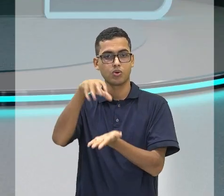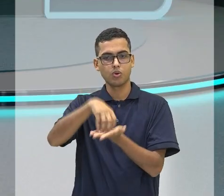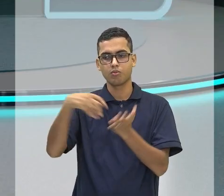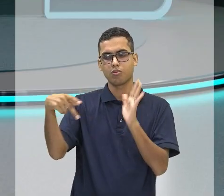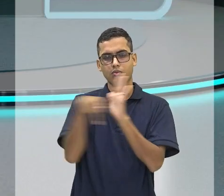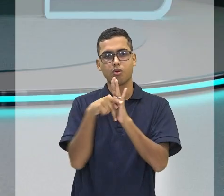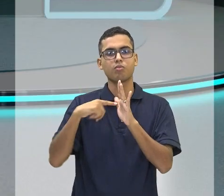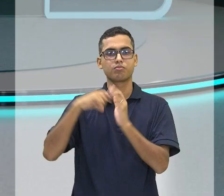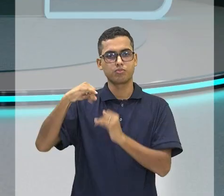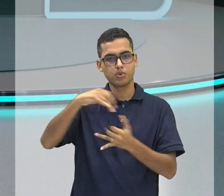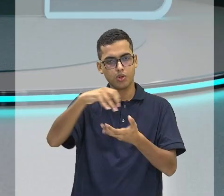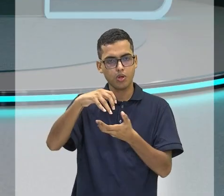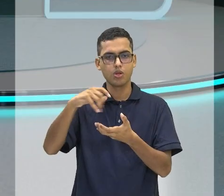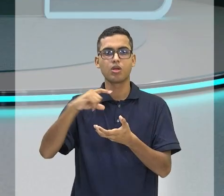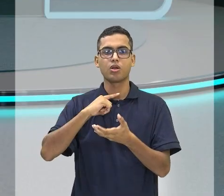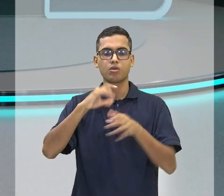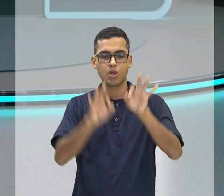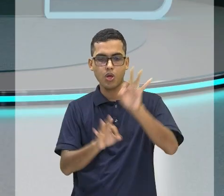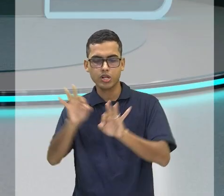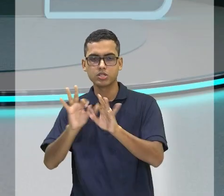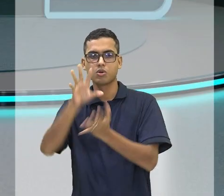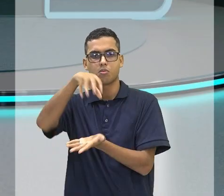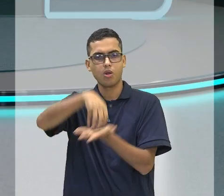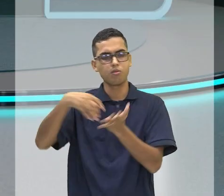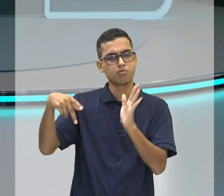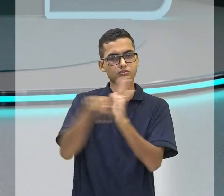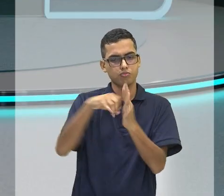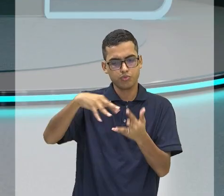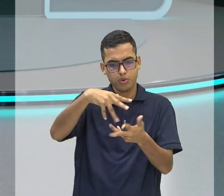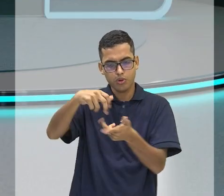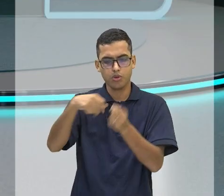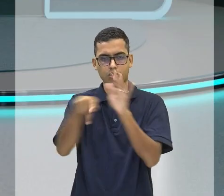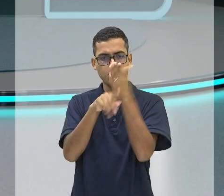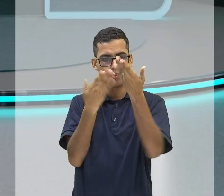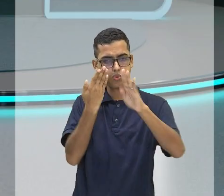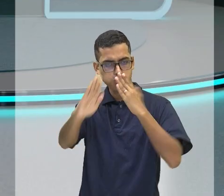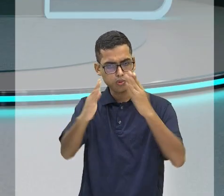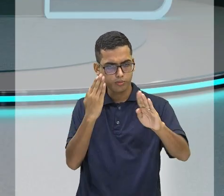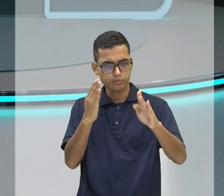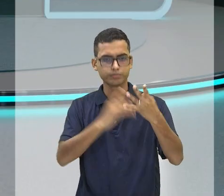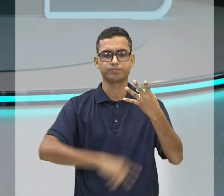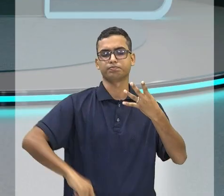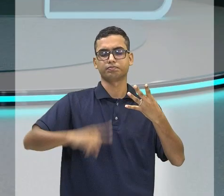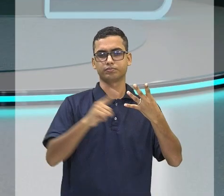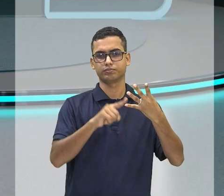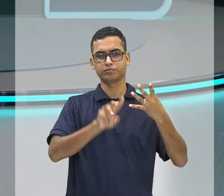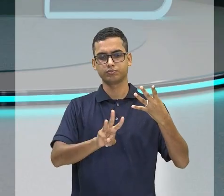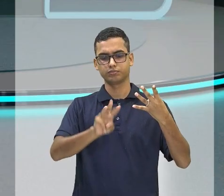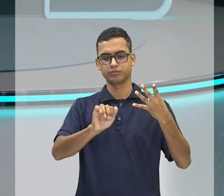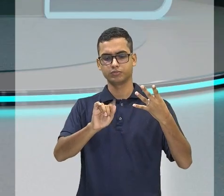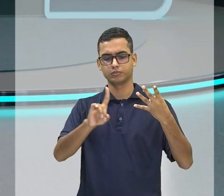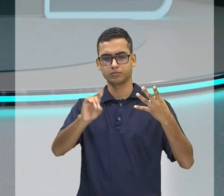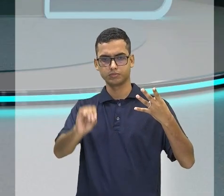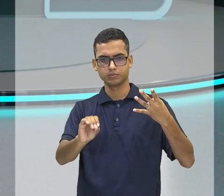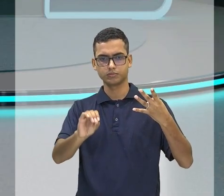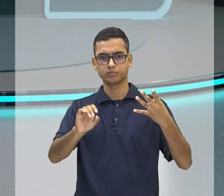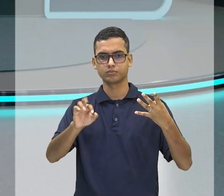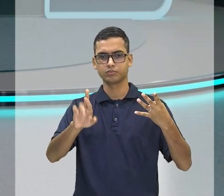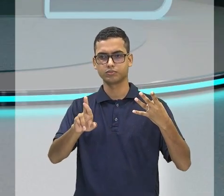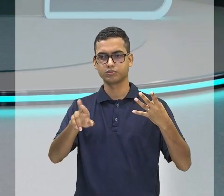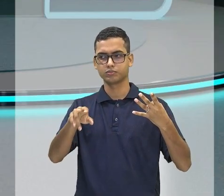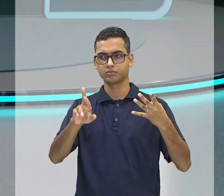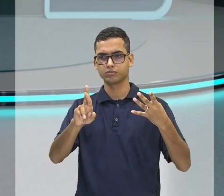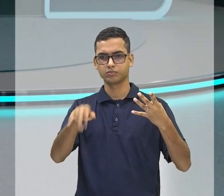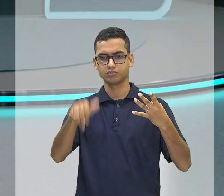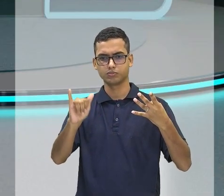tá? Prosseguindo, nós temos o Wado Ryu, que é o último aqui da nossa lista, que também é um estilo